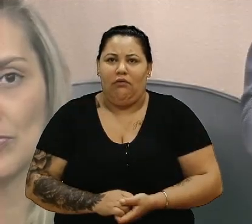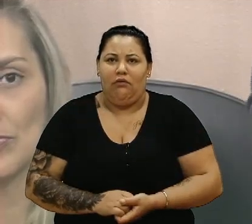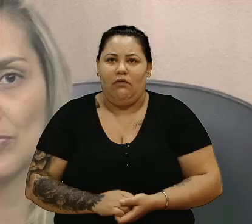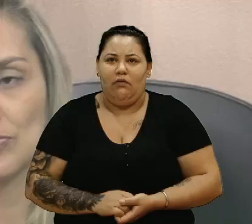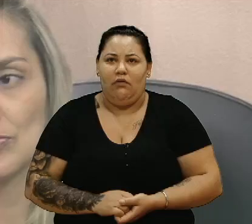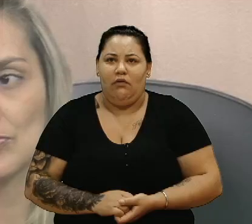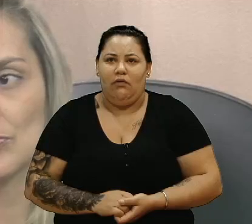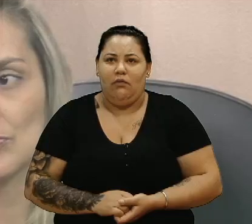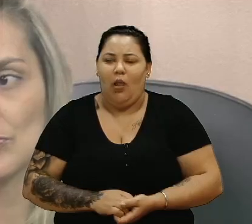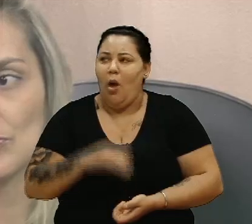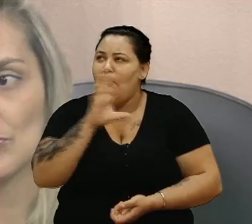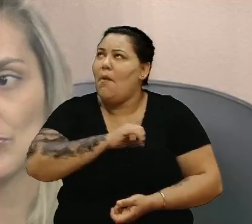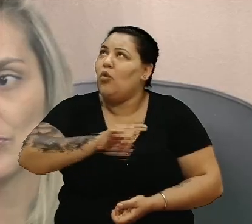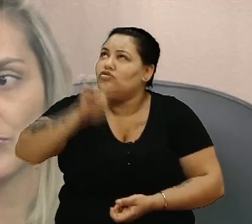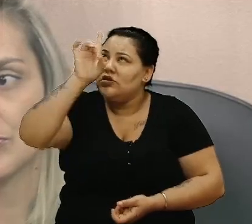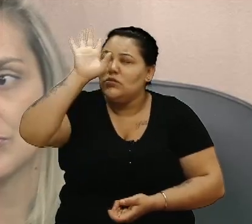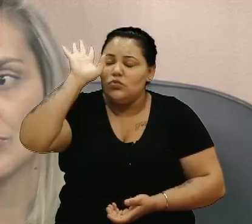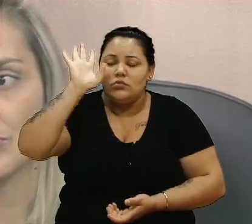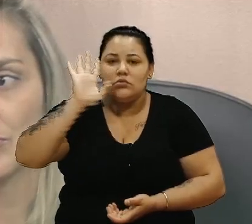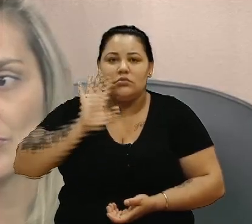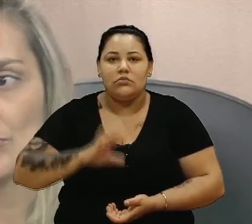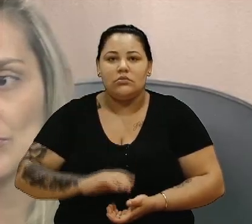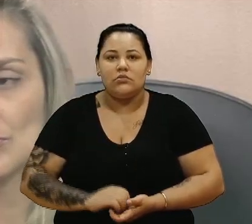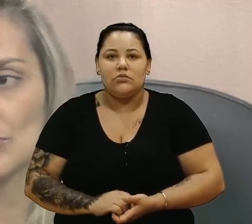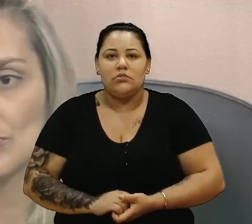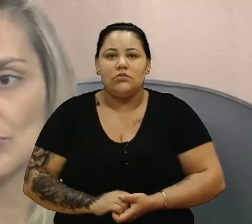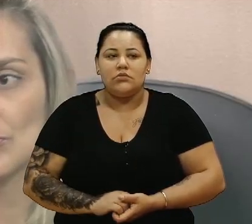Pelo amor de Deus.